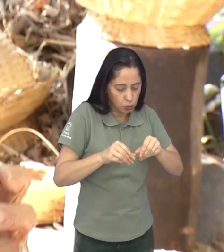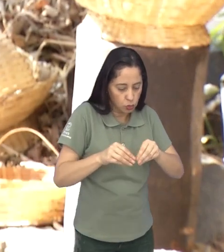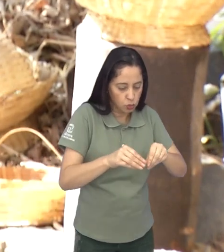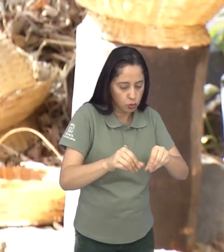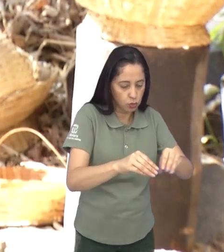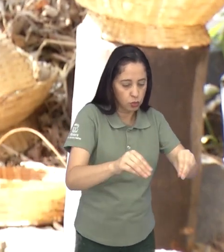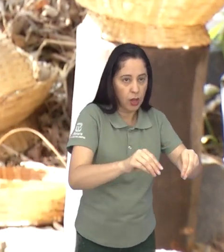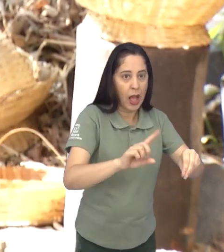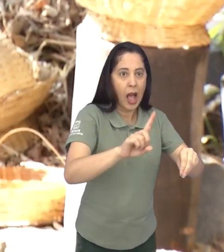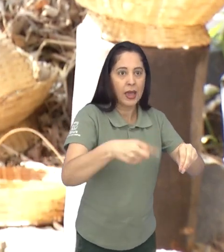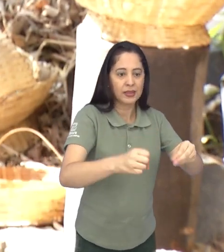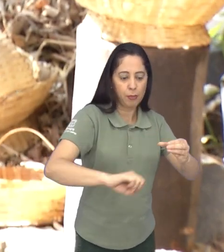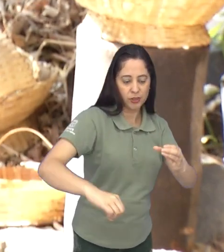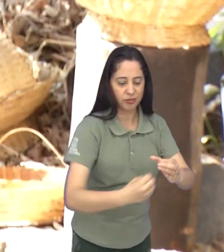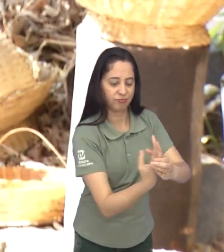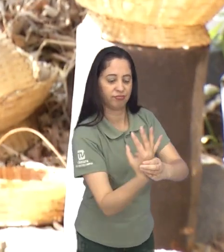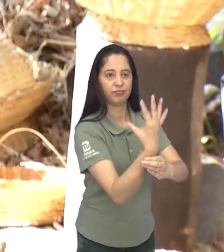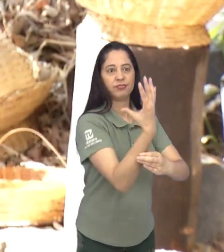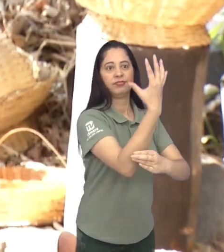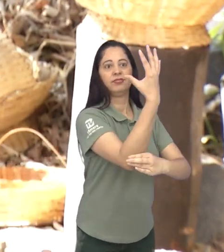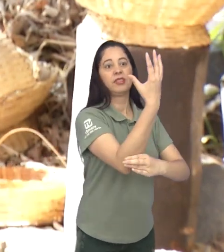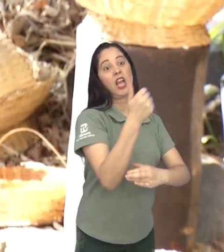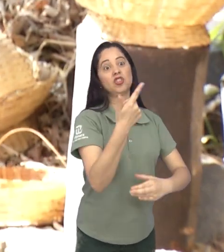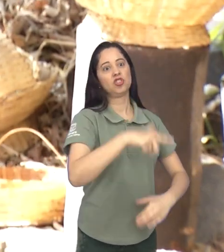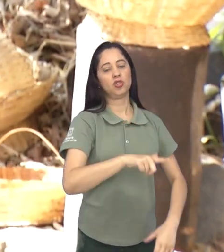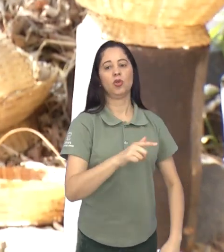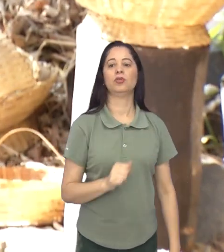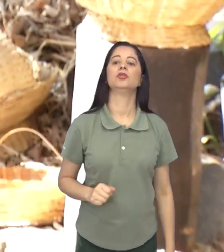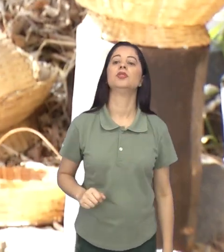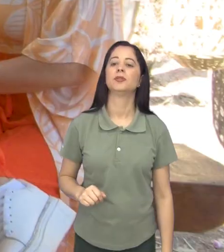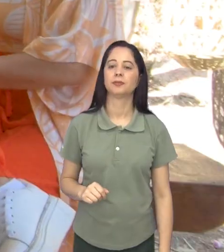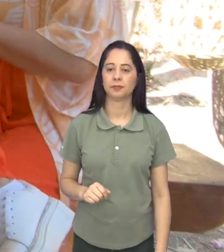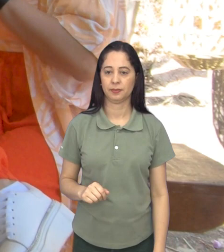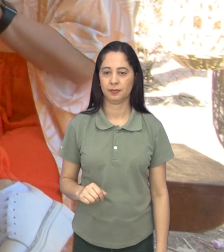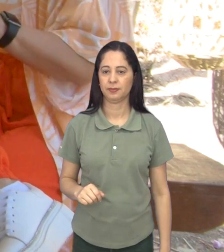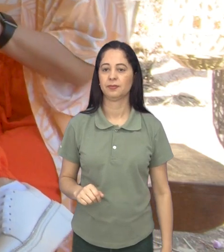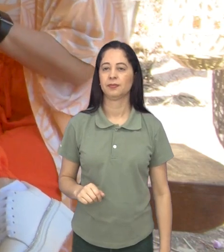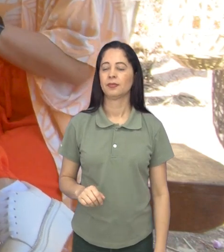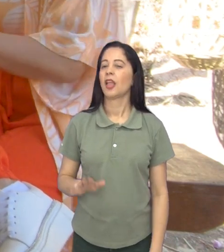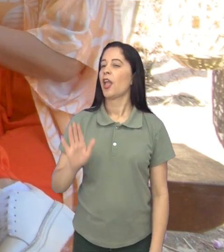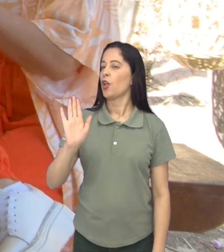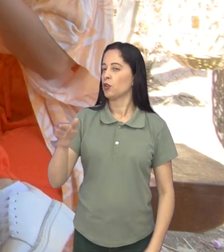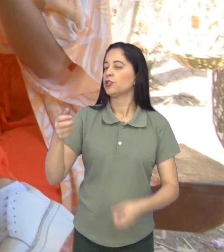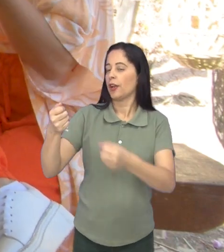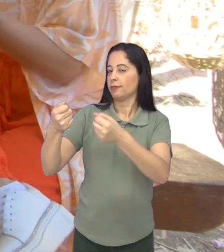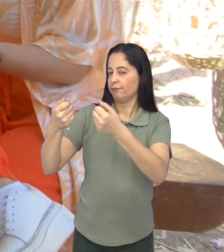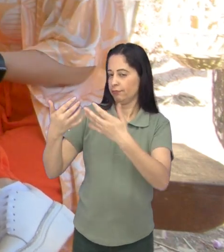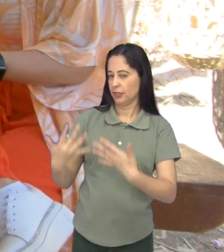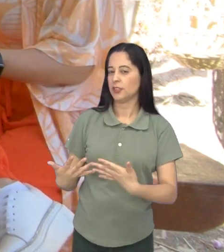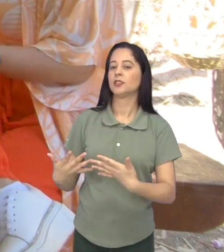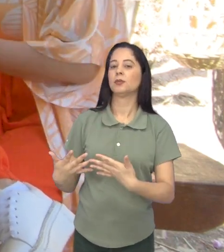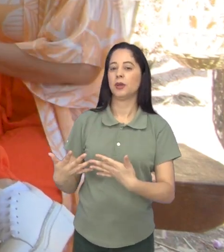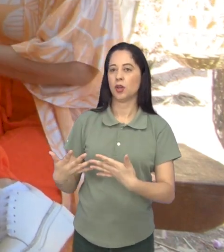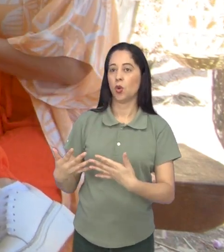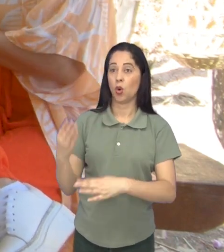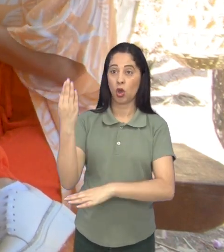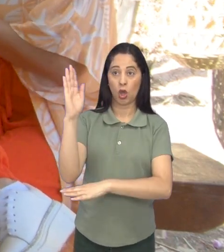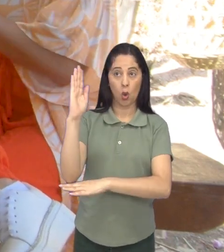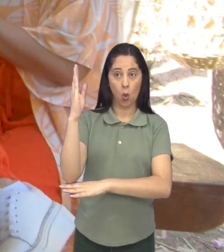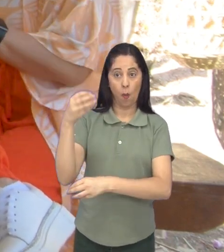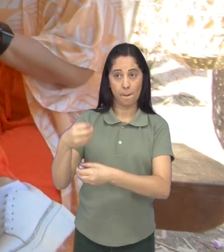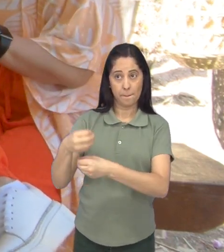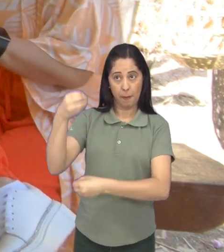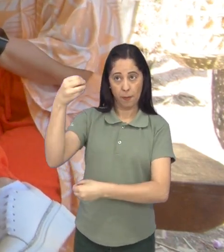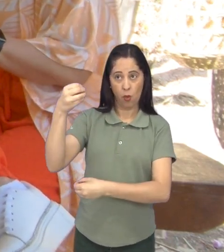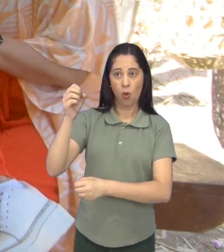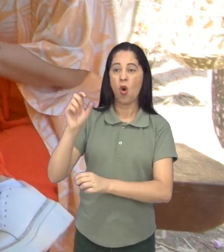e desenvolve, entendeu? Então não tem prejuízo nenhum à natureza. Seu Jaime, a gente já comentou que o bambu tem